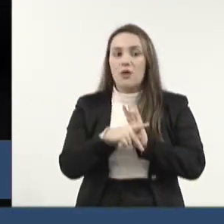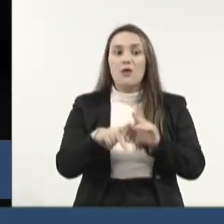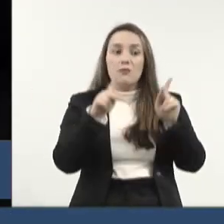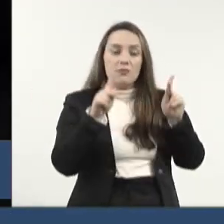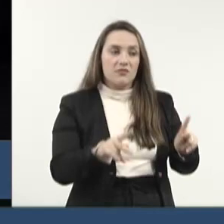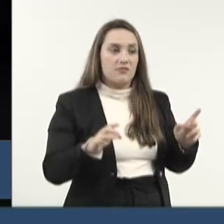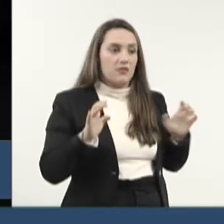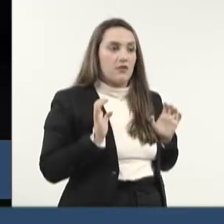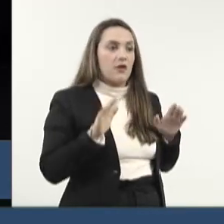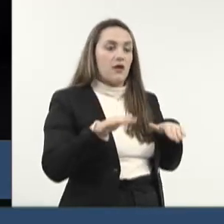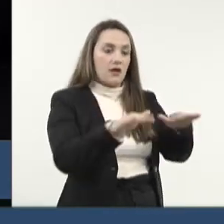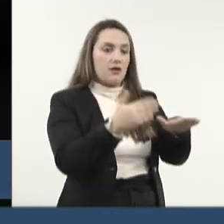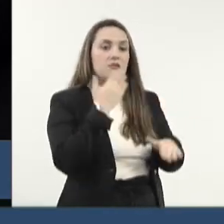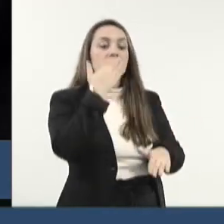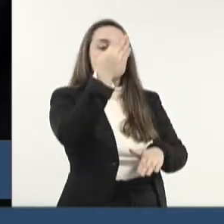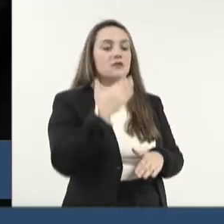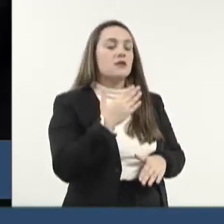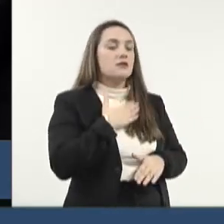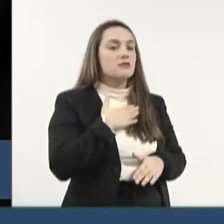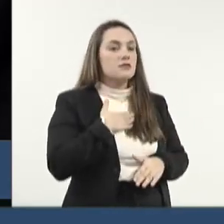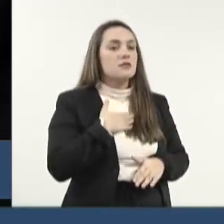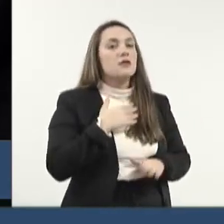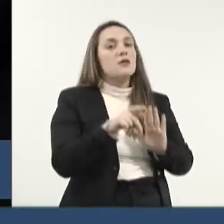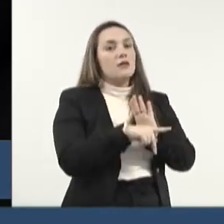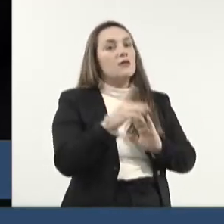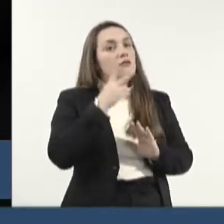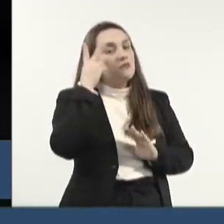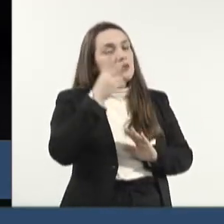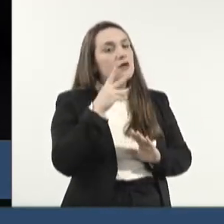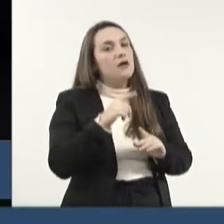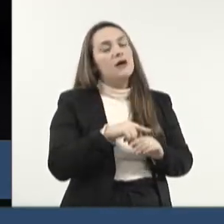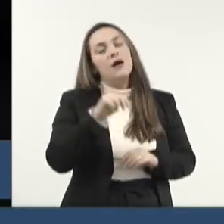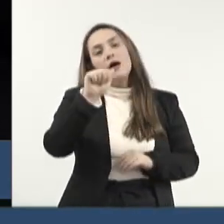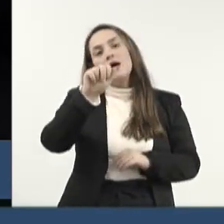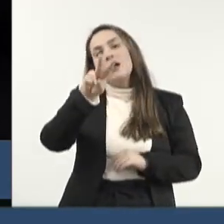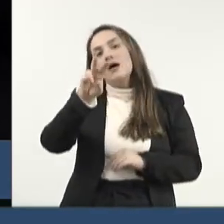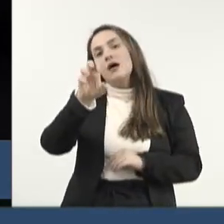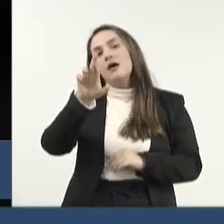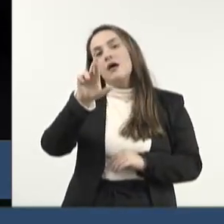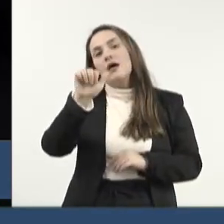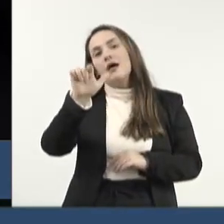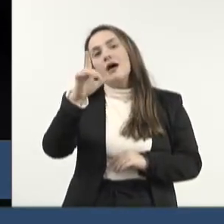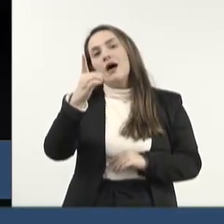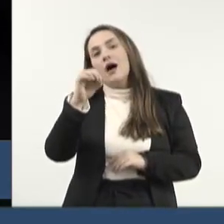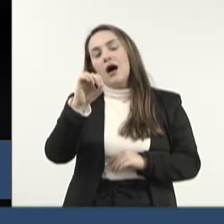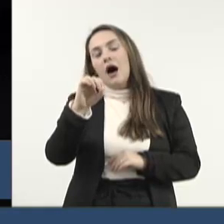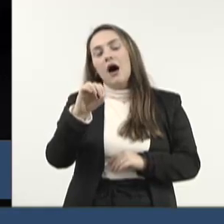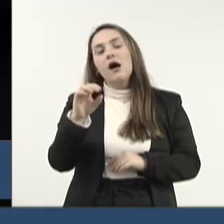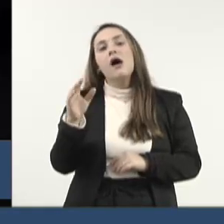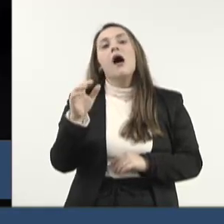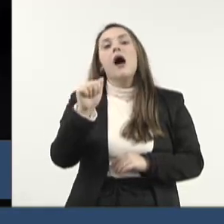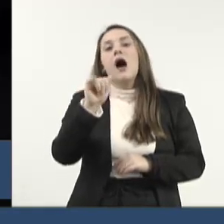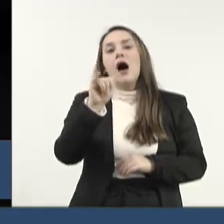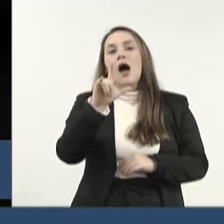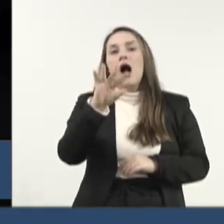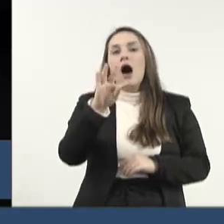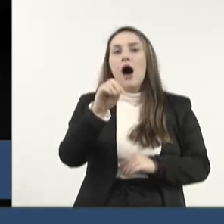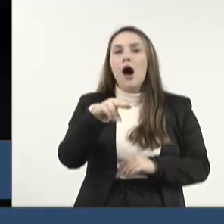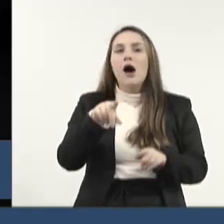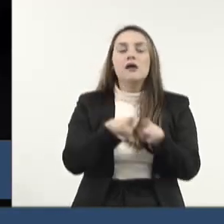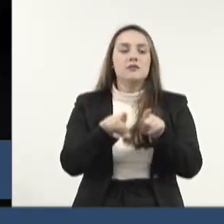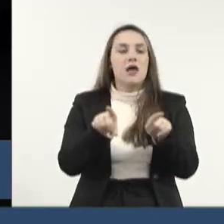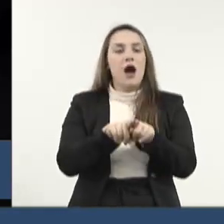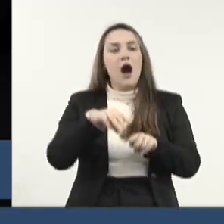Rica, formulada a este parlamentar pelos vereadores Averaldo Barbosa da Costa, Ailton Martins de Amorim e